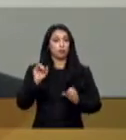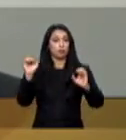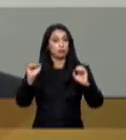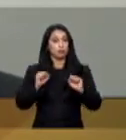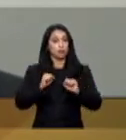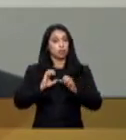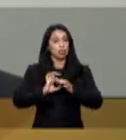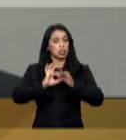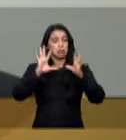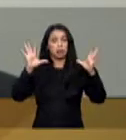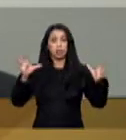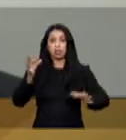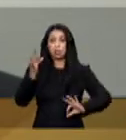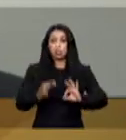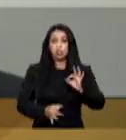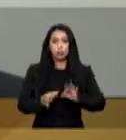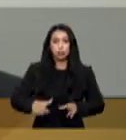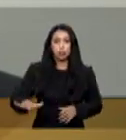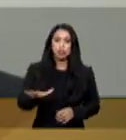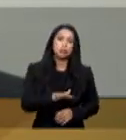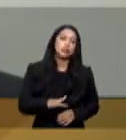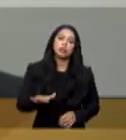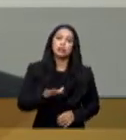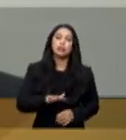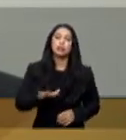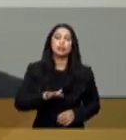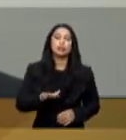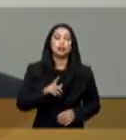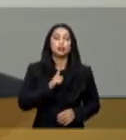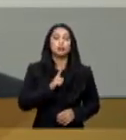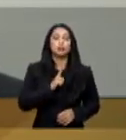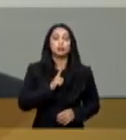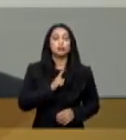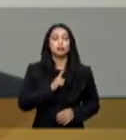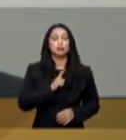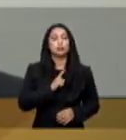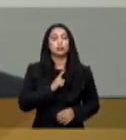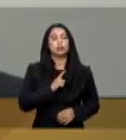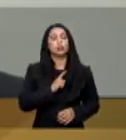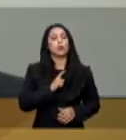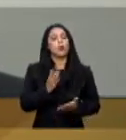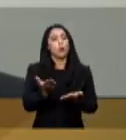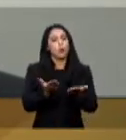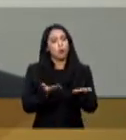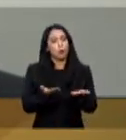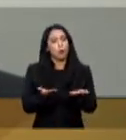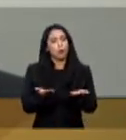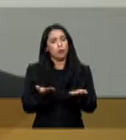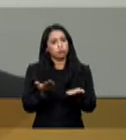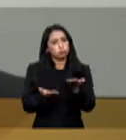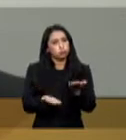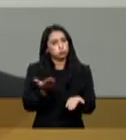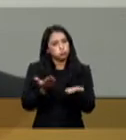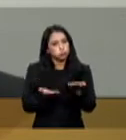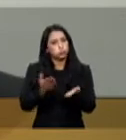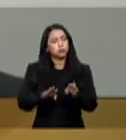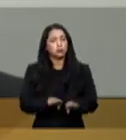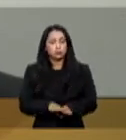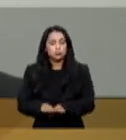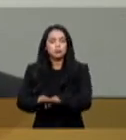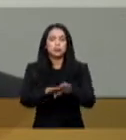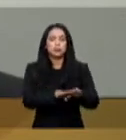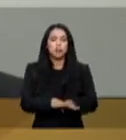justiça, importando na concretização do justo, do razoável e proporcional, estendendo-se a